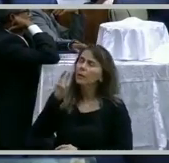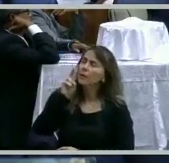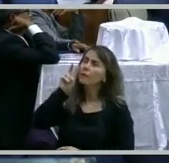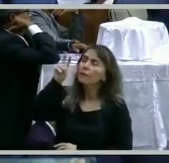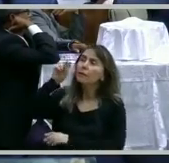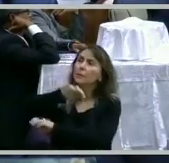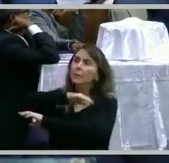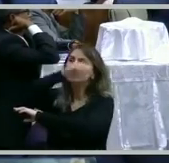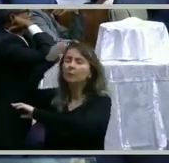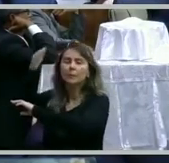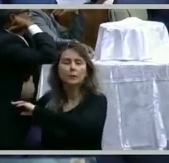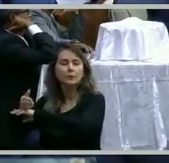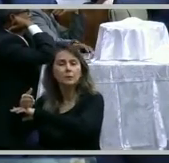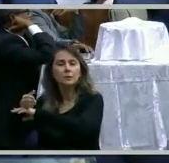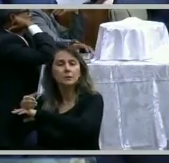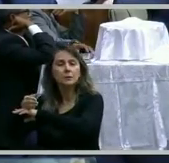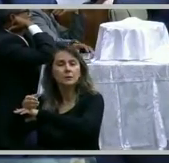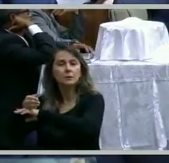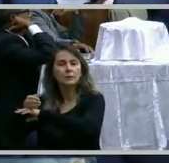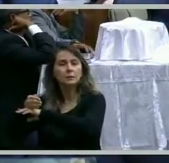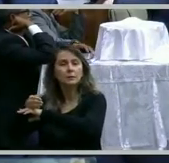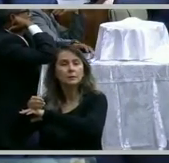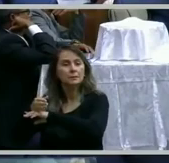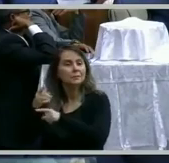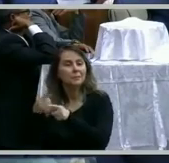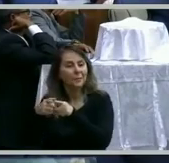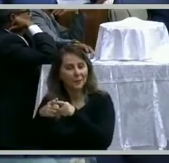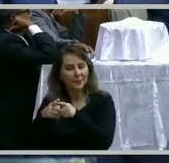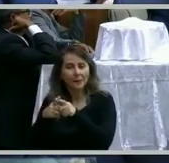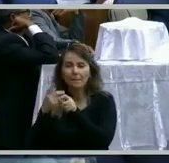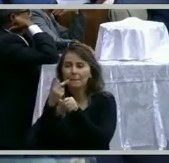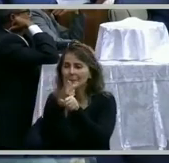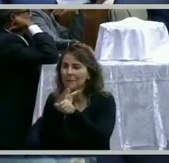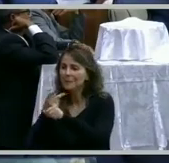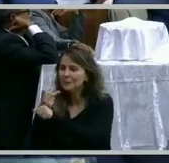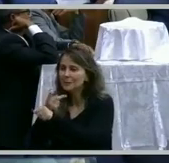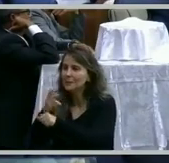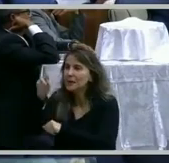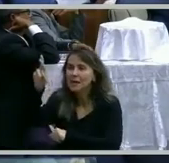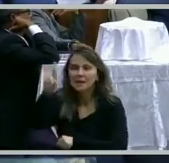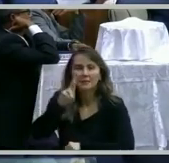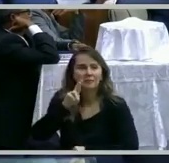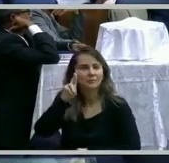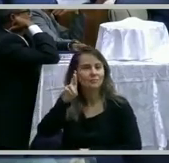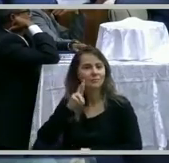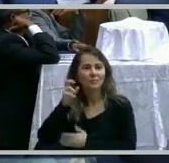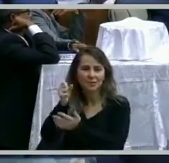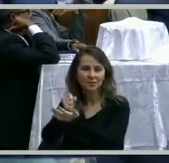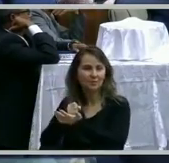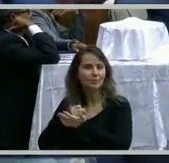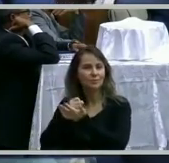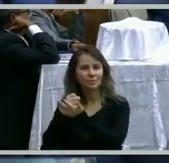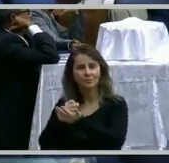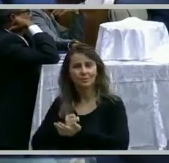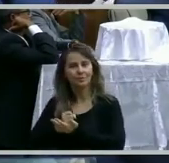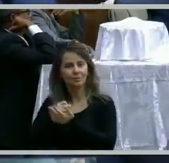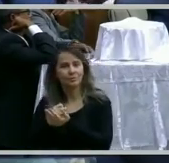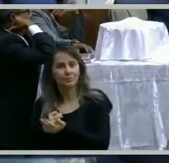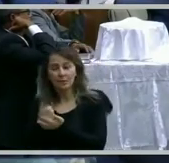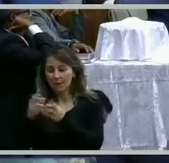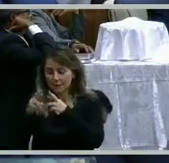montes. Ele estava procurando resposta. Ele estava procurando uma